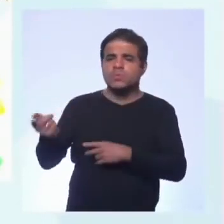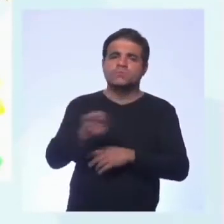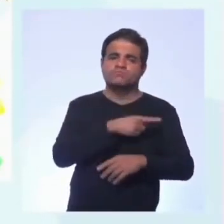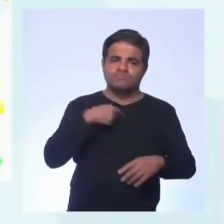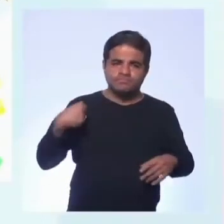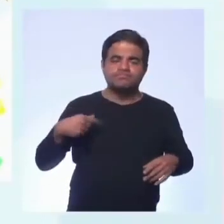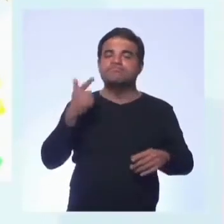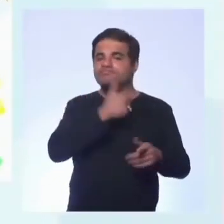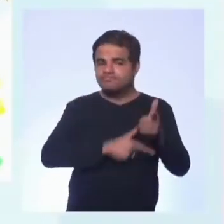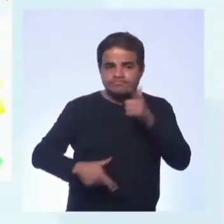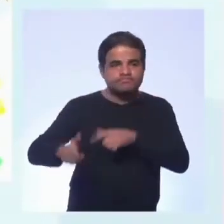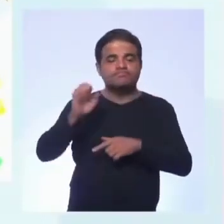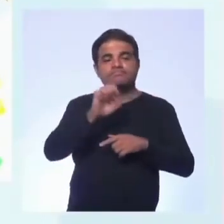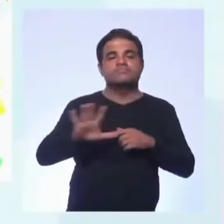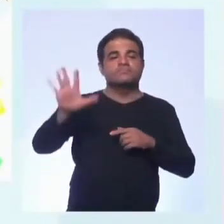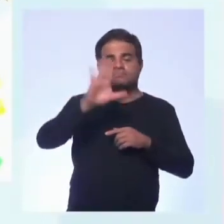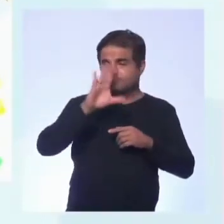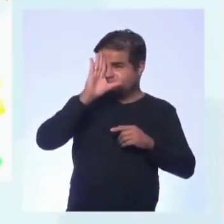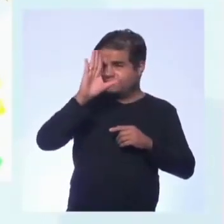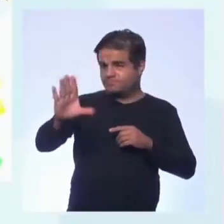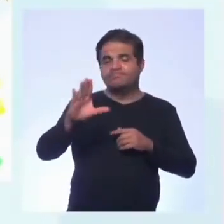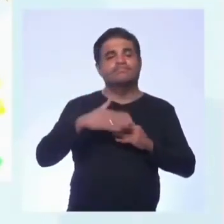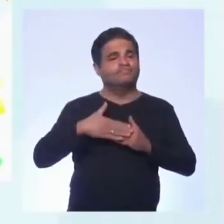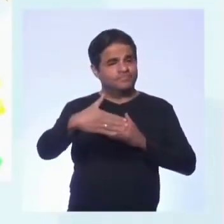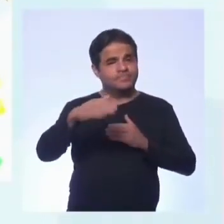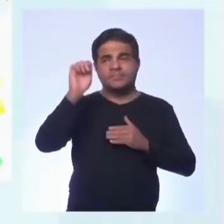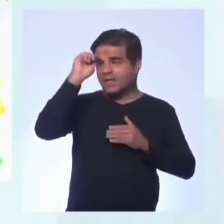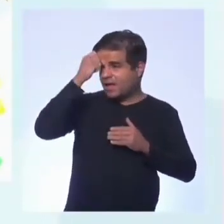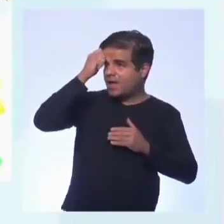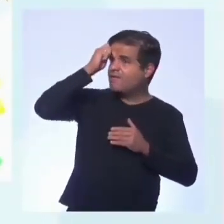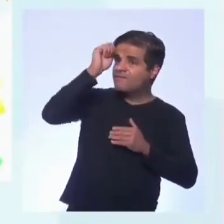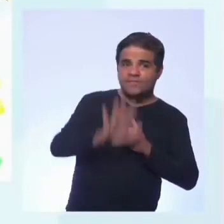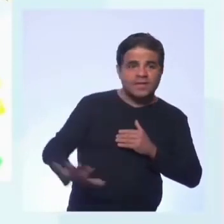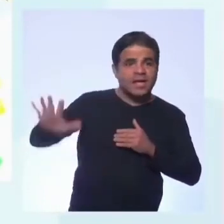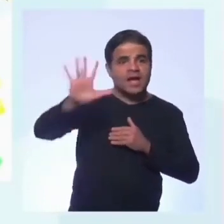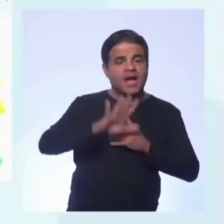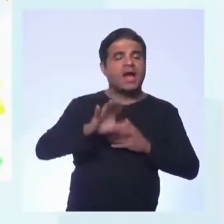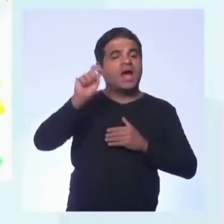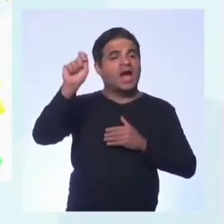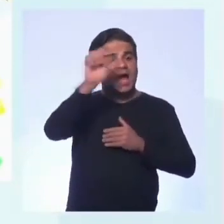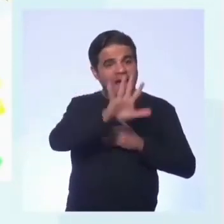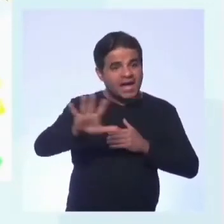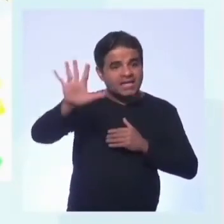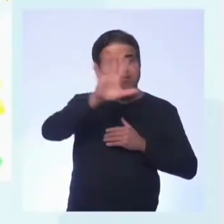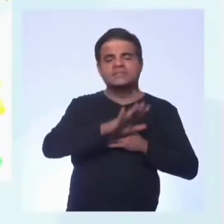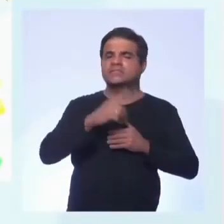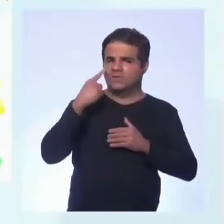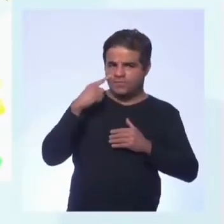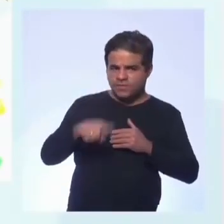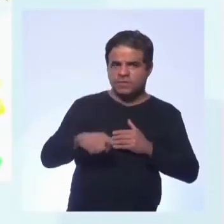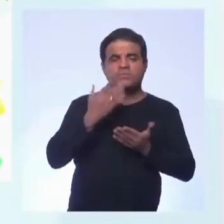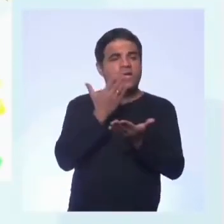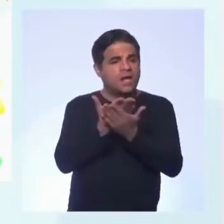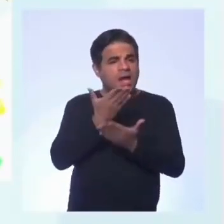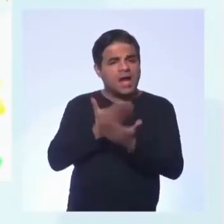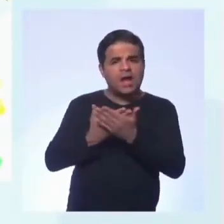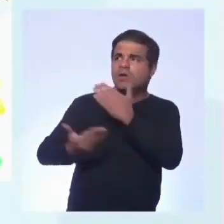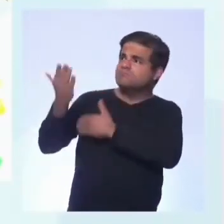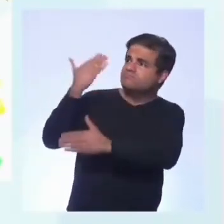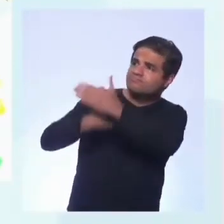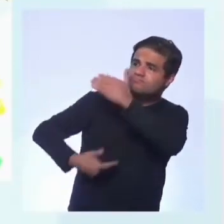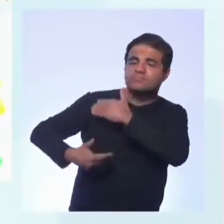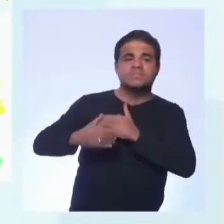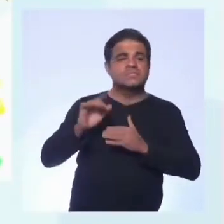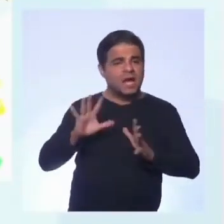conquistadas pelos europeus, principalmente aí na África e na Ásia. Nós vimos em aulas anteriores